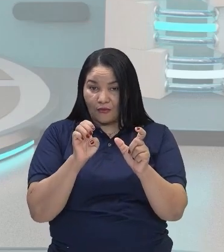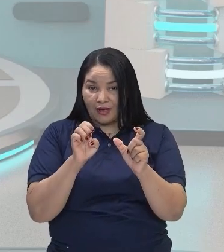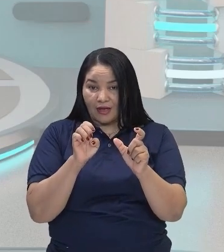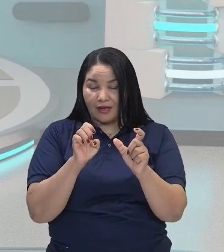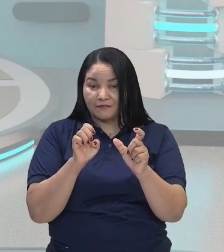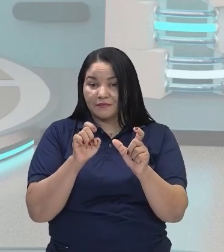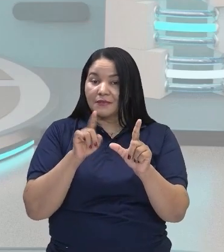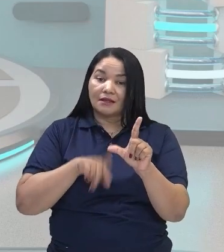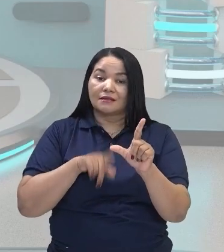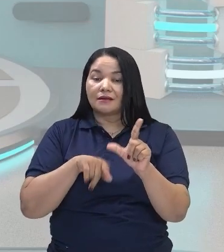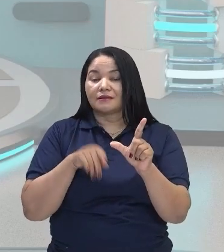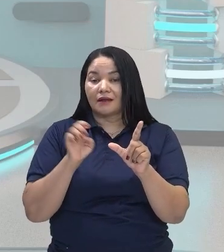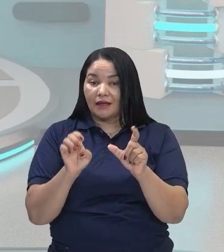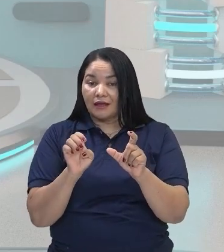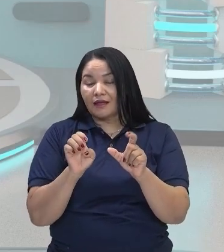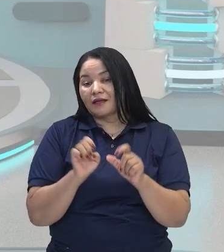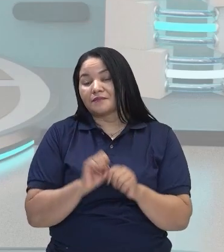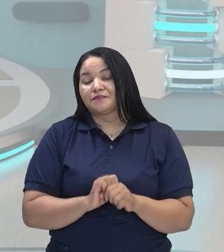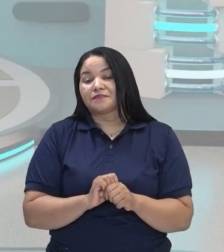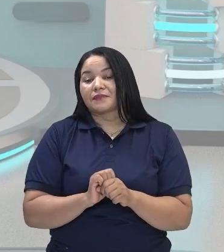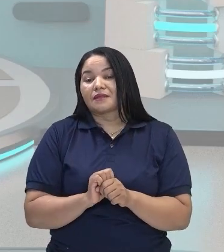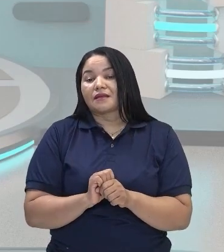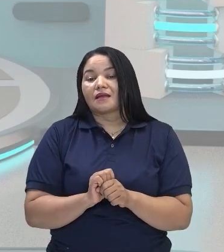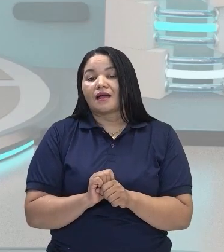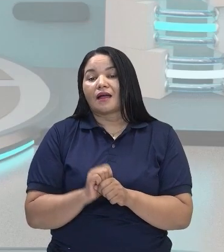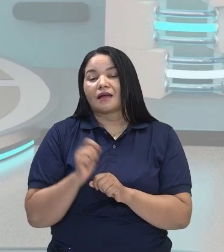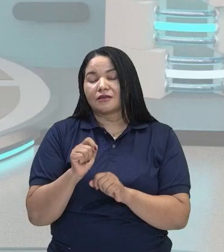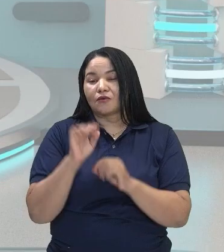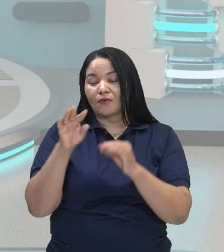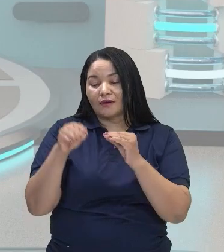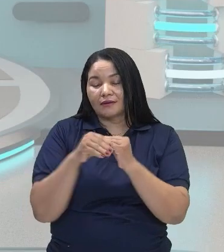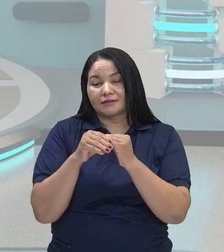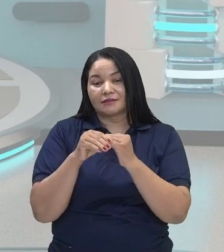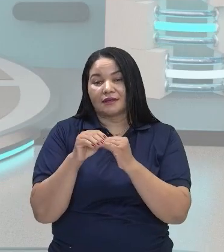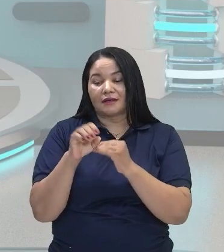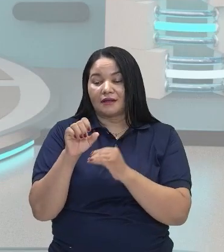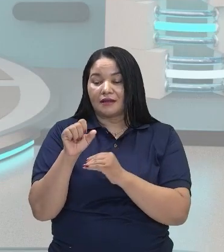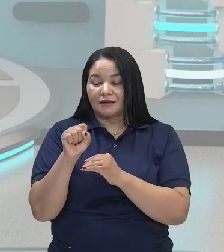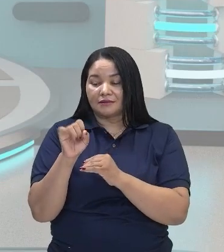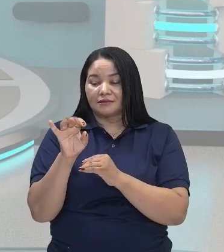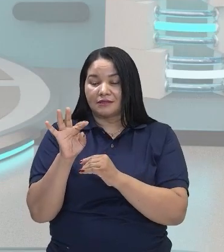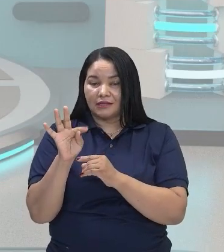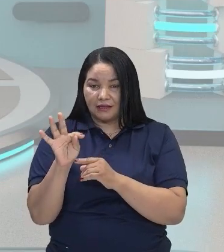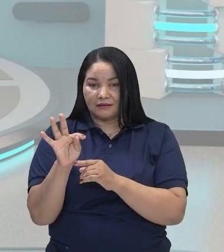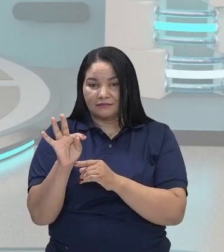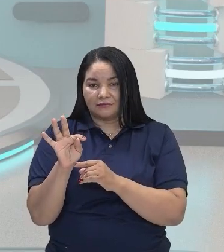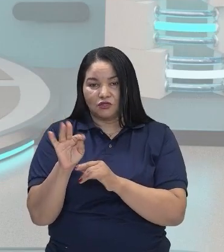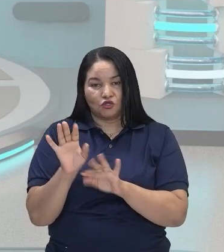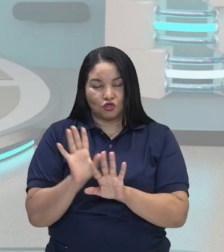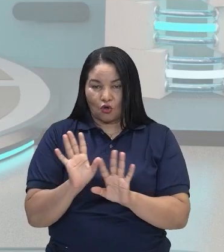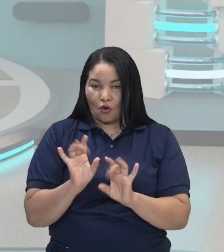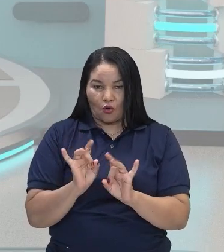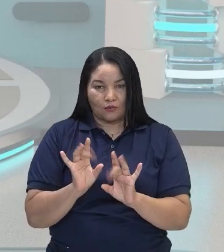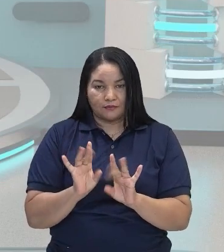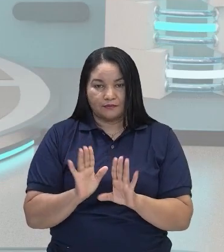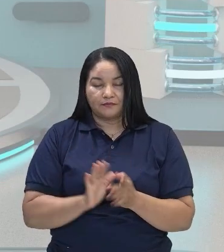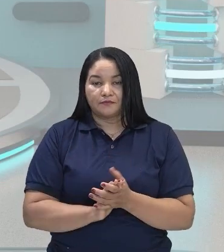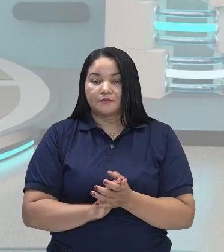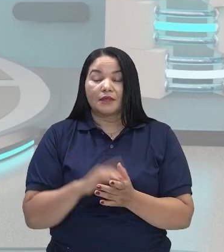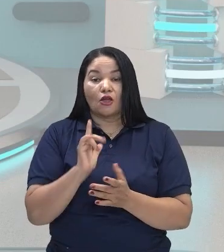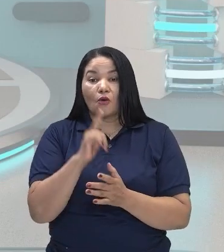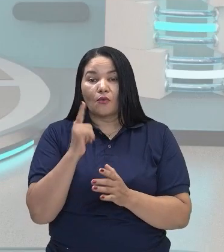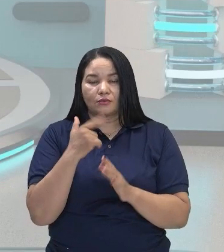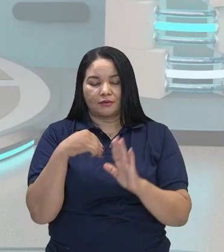adjetivo curto tiver terminação em E, eu só vou acrescentar ST, certo? A outra regra diz o seguinte: se o